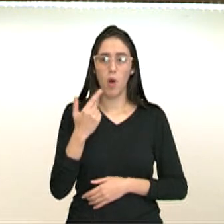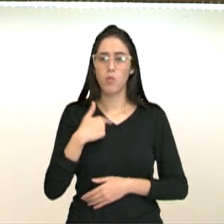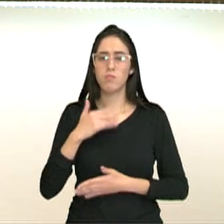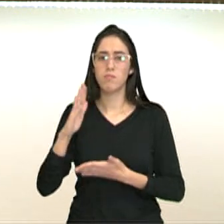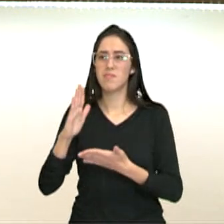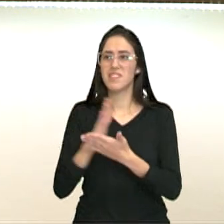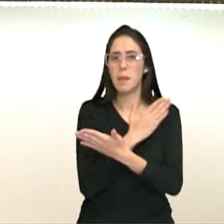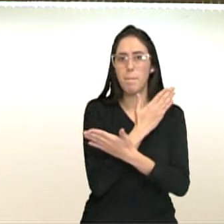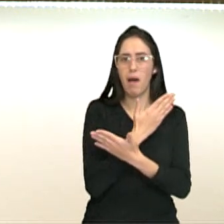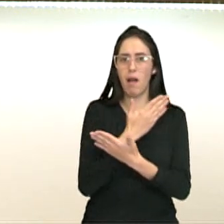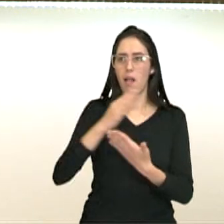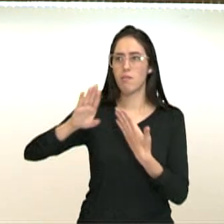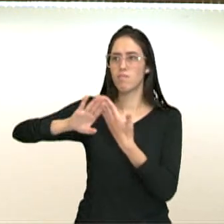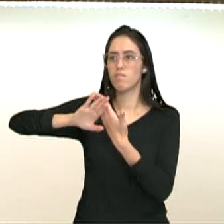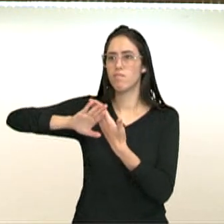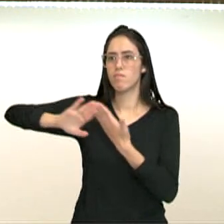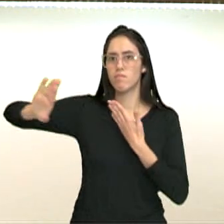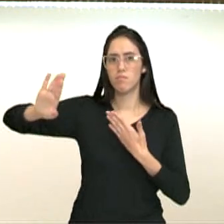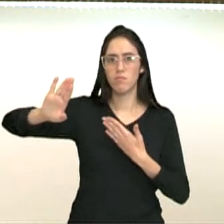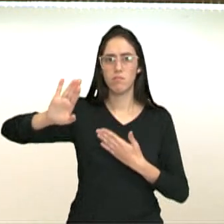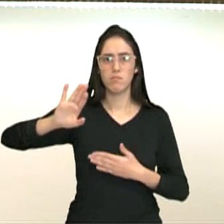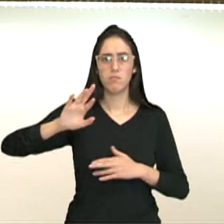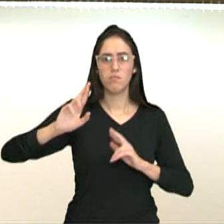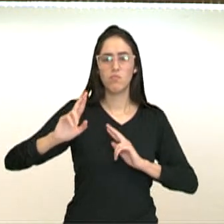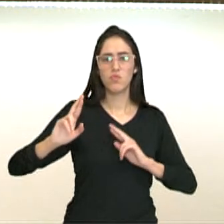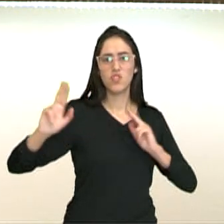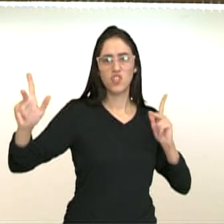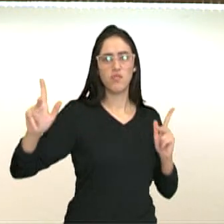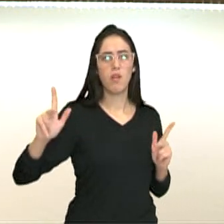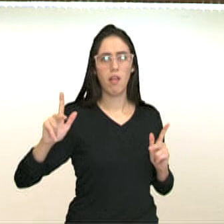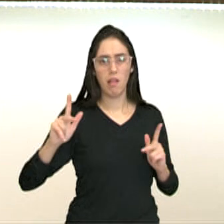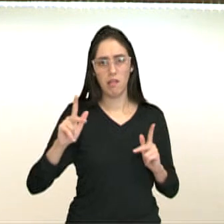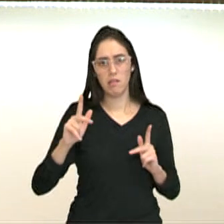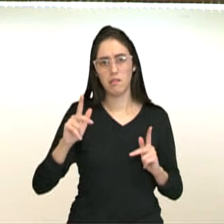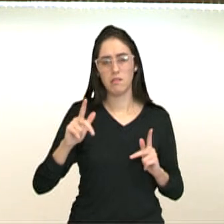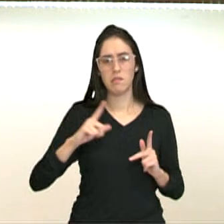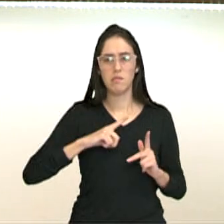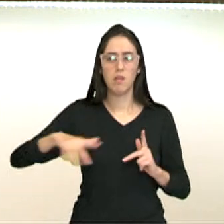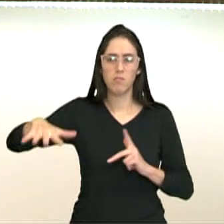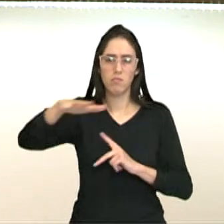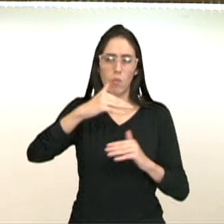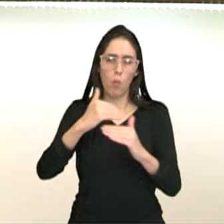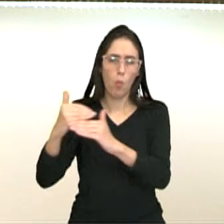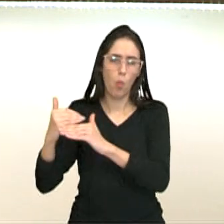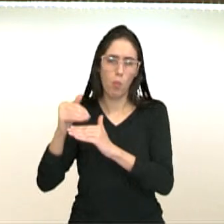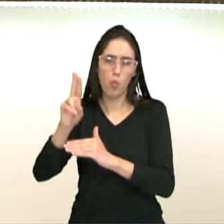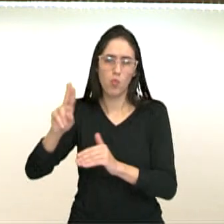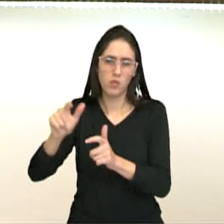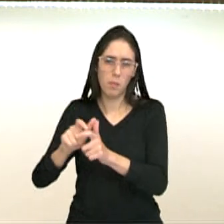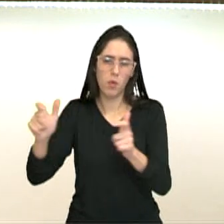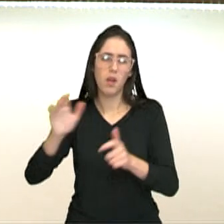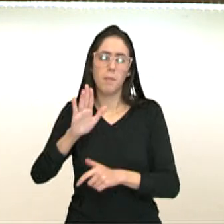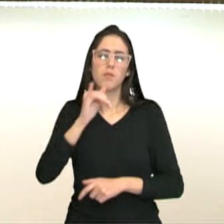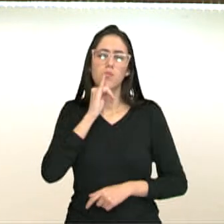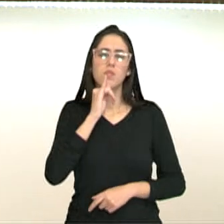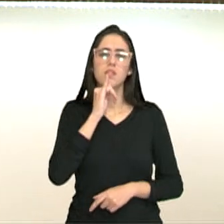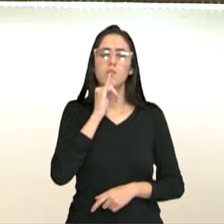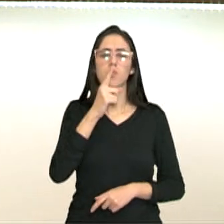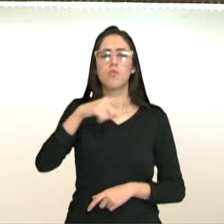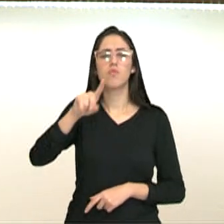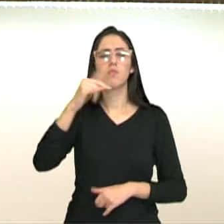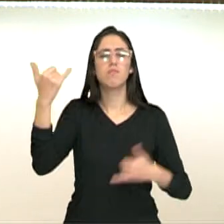é um pouquinho diferente do que se usa esse termo alienação no senso comum, tá? Então, às vezes vocês ouvem falar